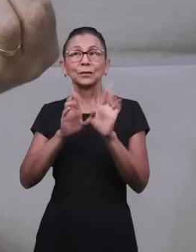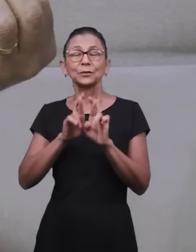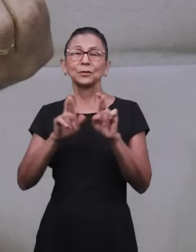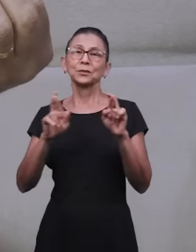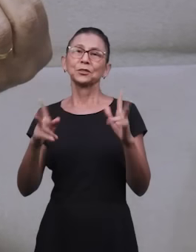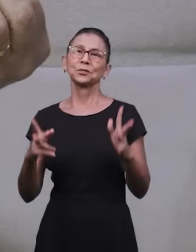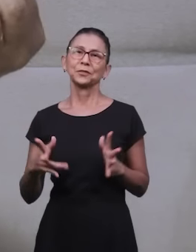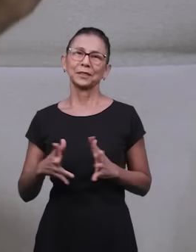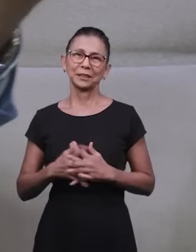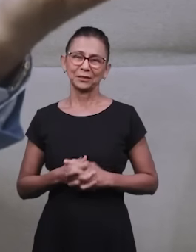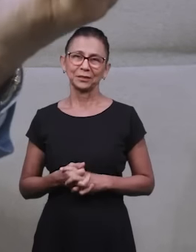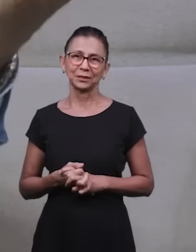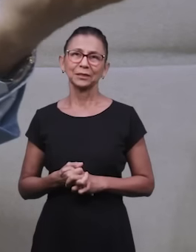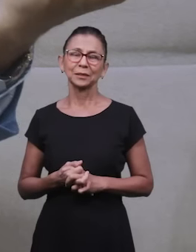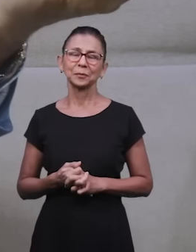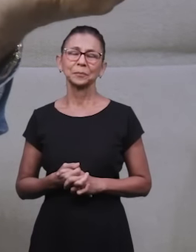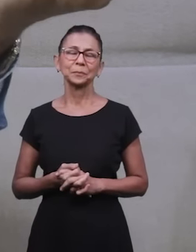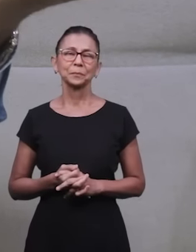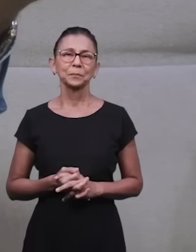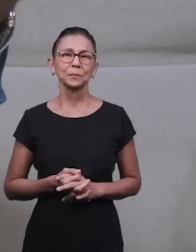E transformou